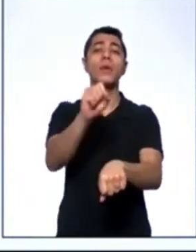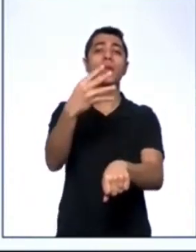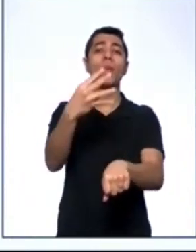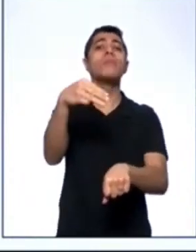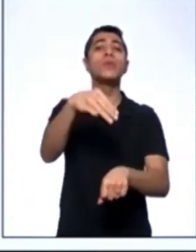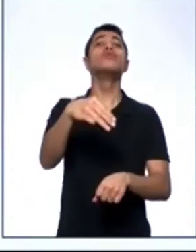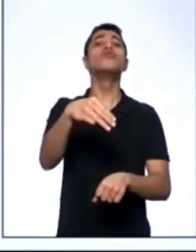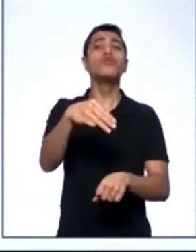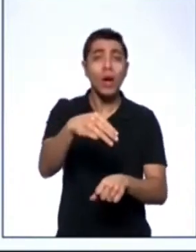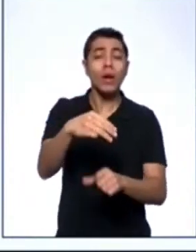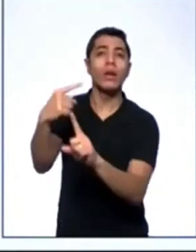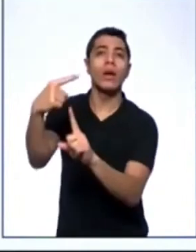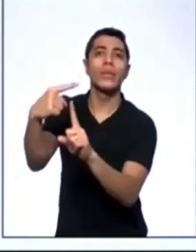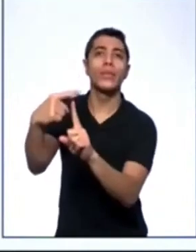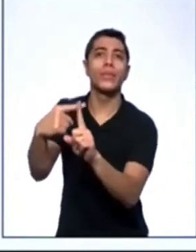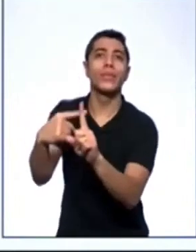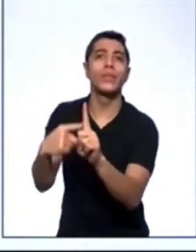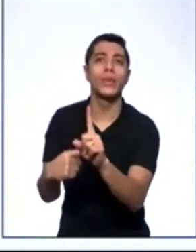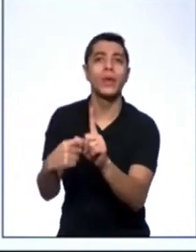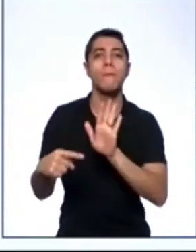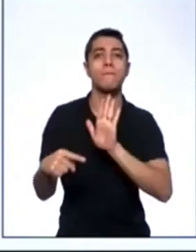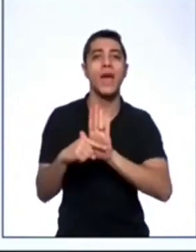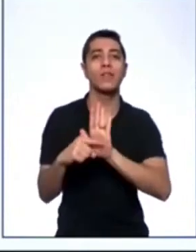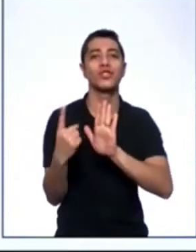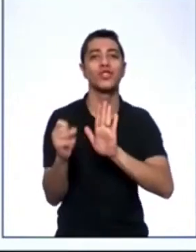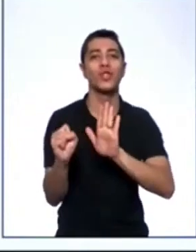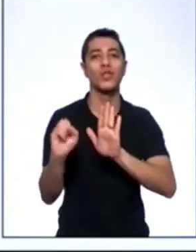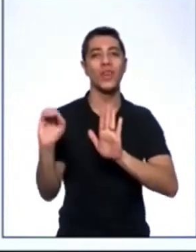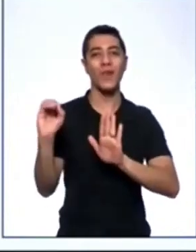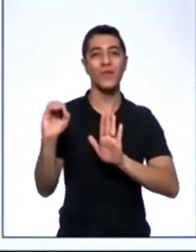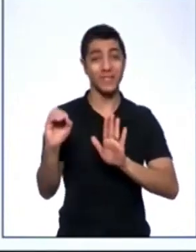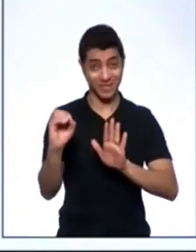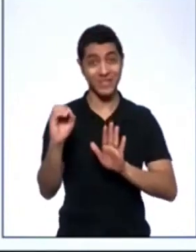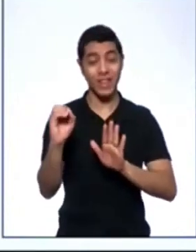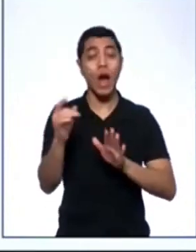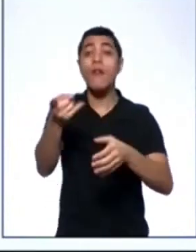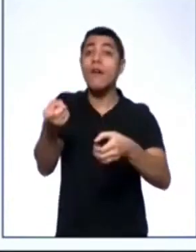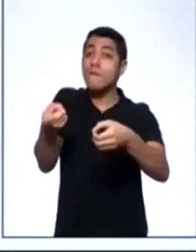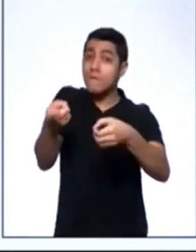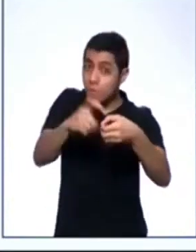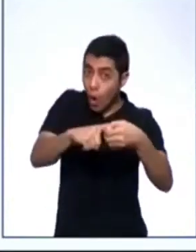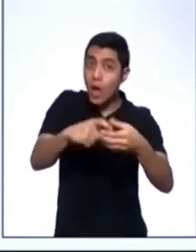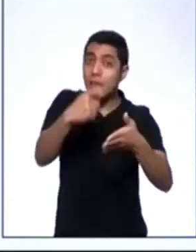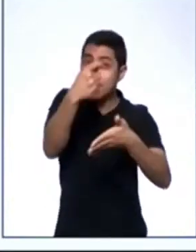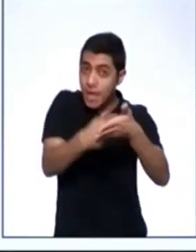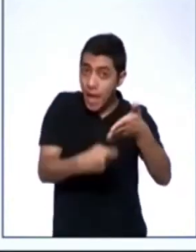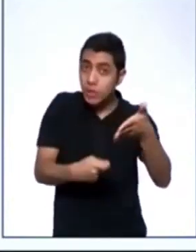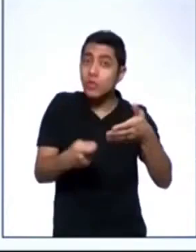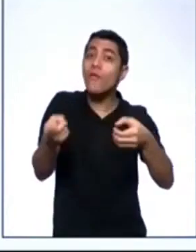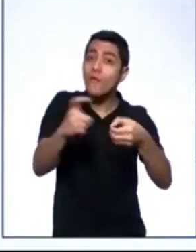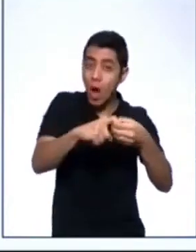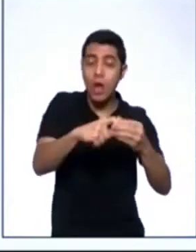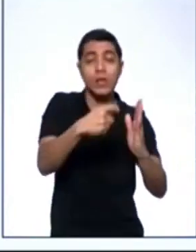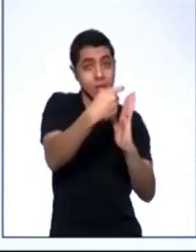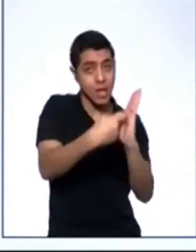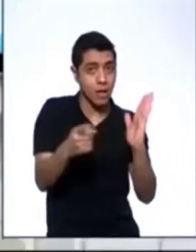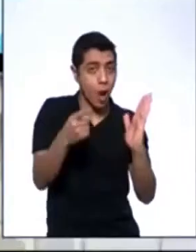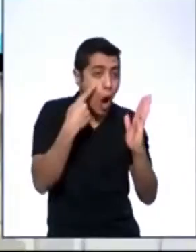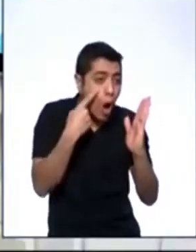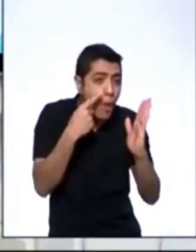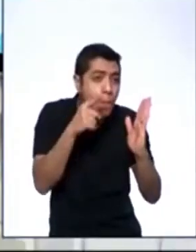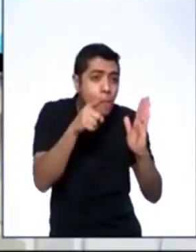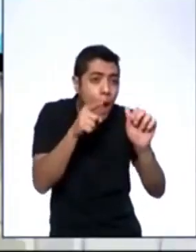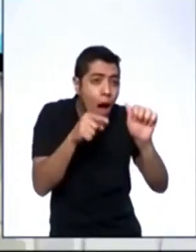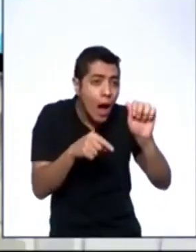18° aí você volta no texto né filho volta no texto e marque a alternativa de